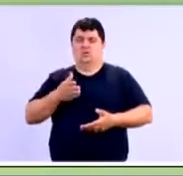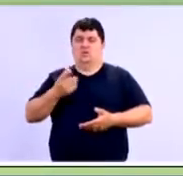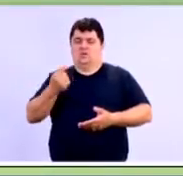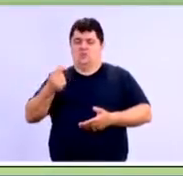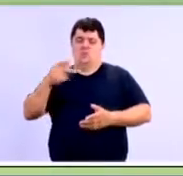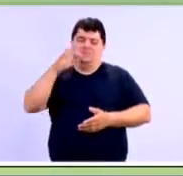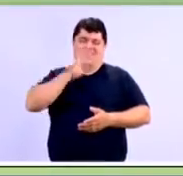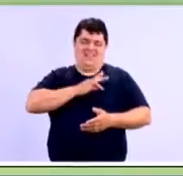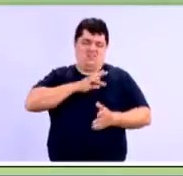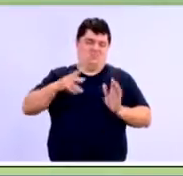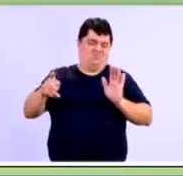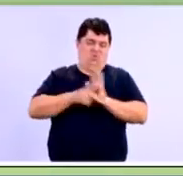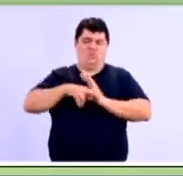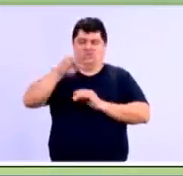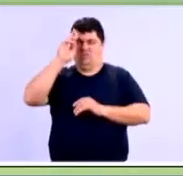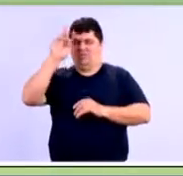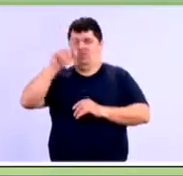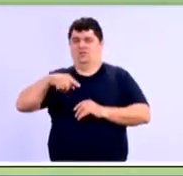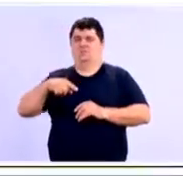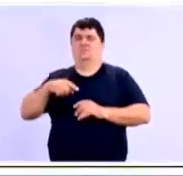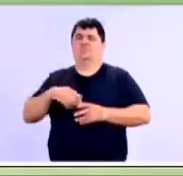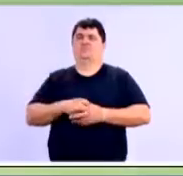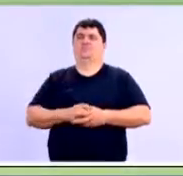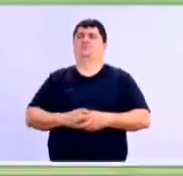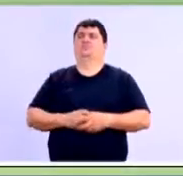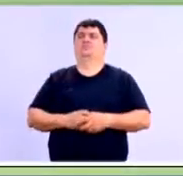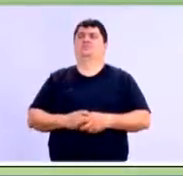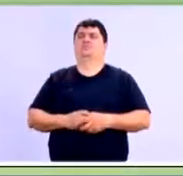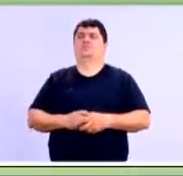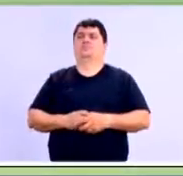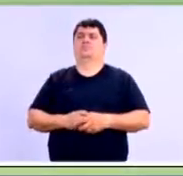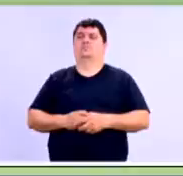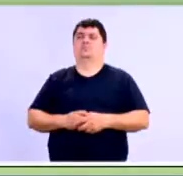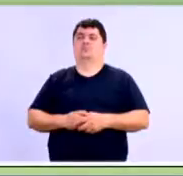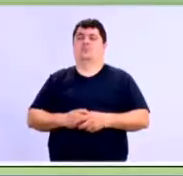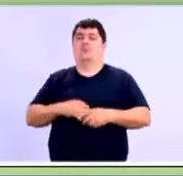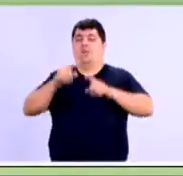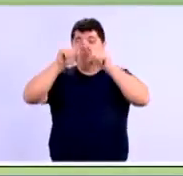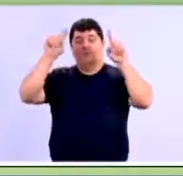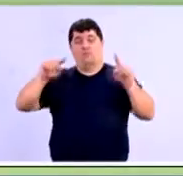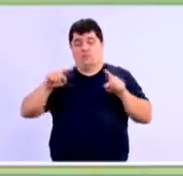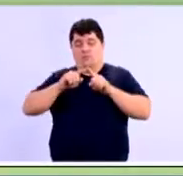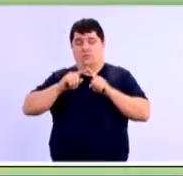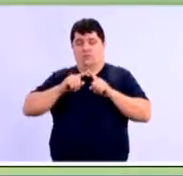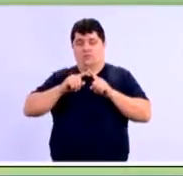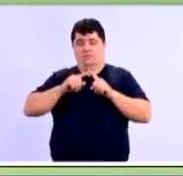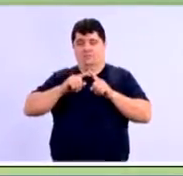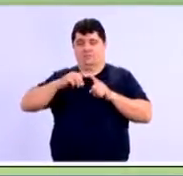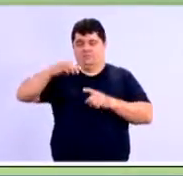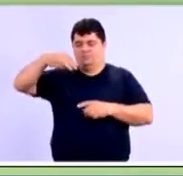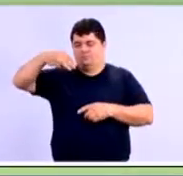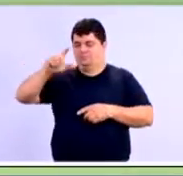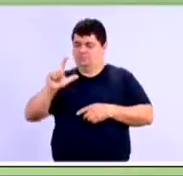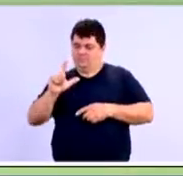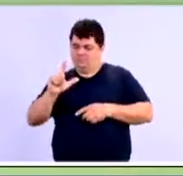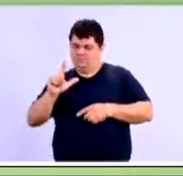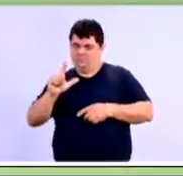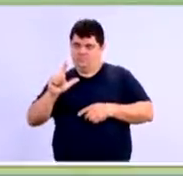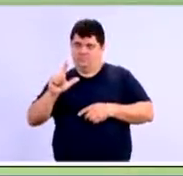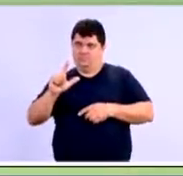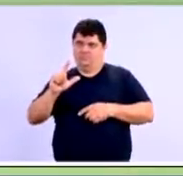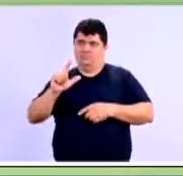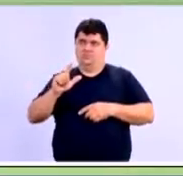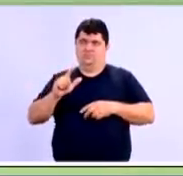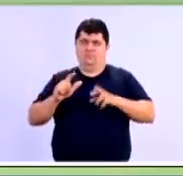para os sócios ou acionistas. Ok? E a fórmula da margem líquida? A margem líquida, a